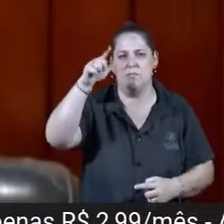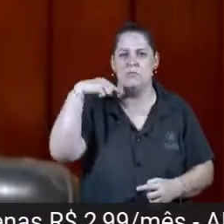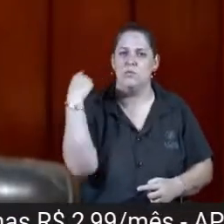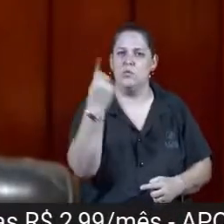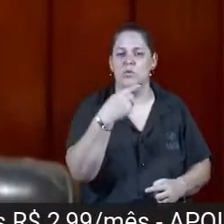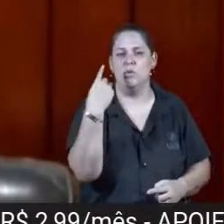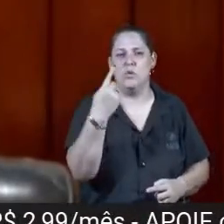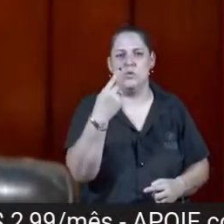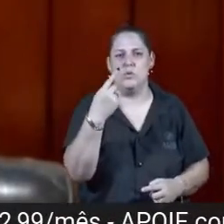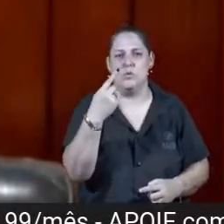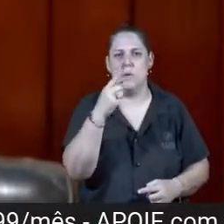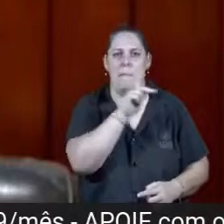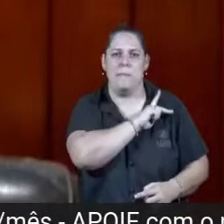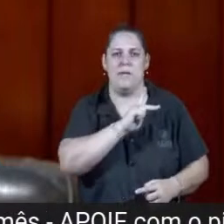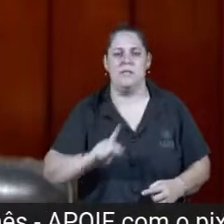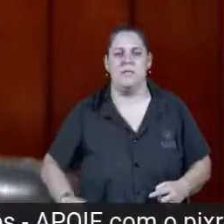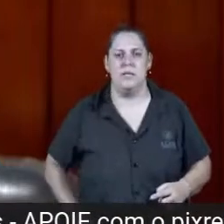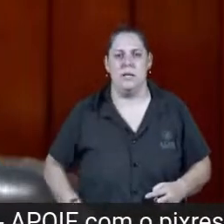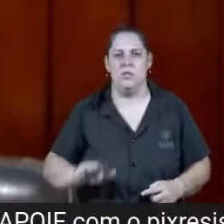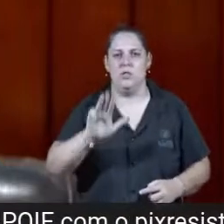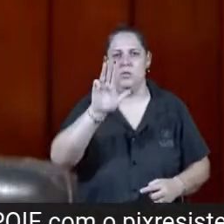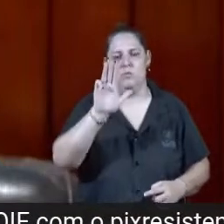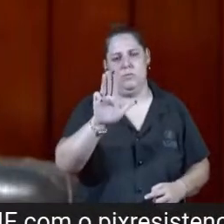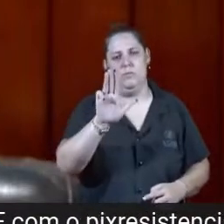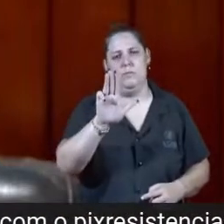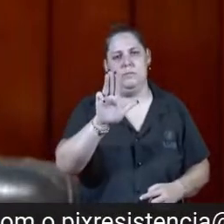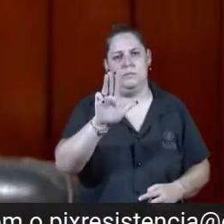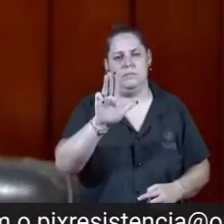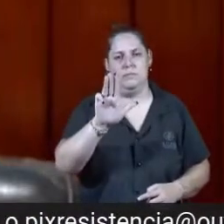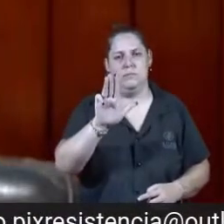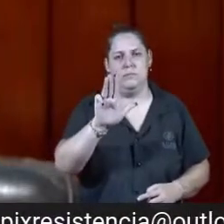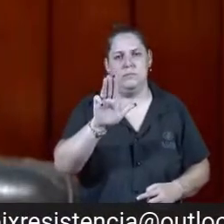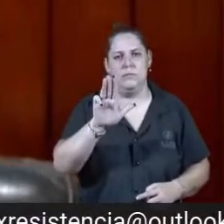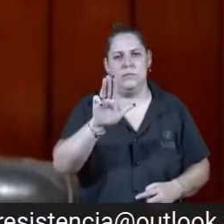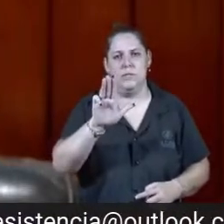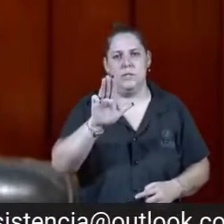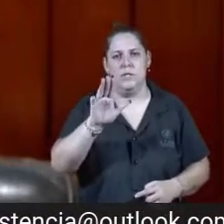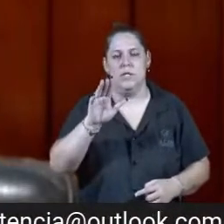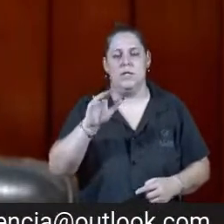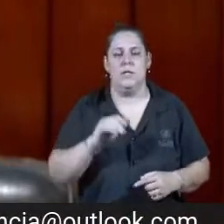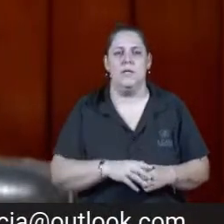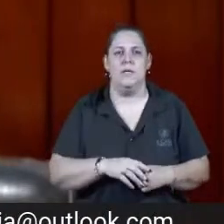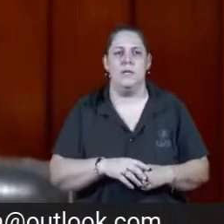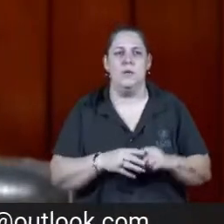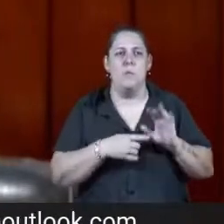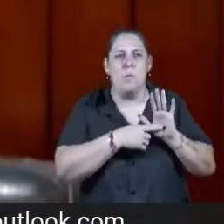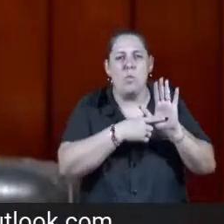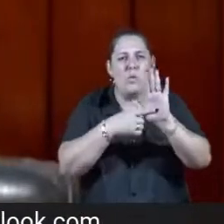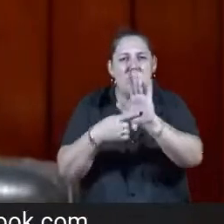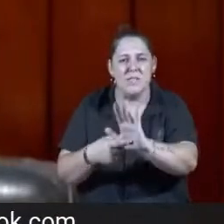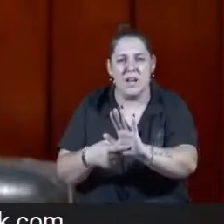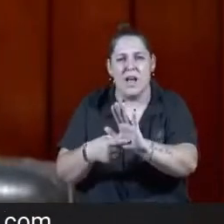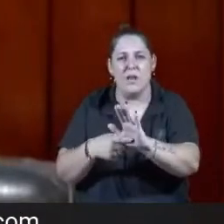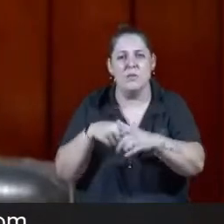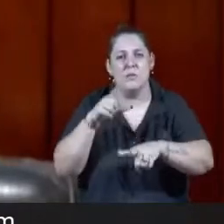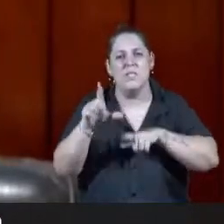nosso presidente Luiz Inácio Lula da Silva. E o seu gesto é o gesto que